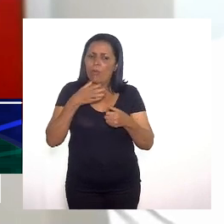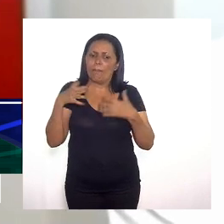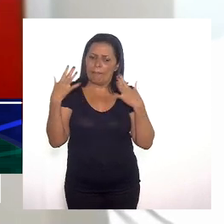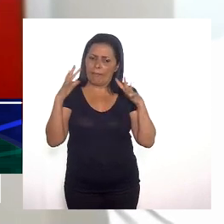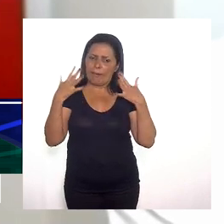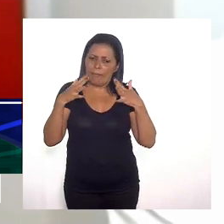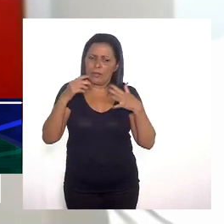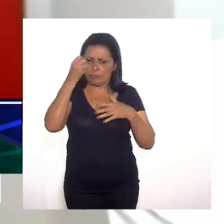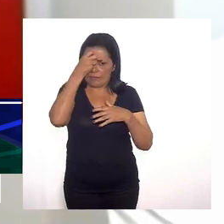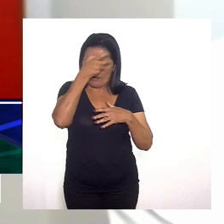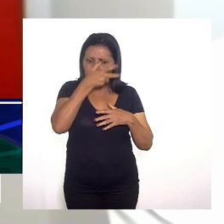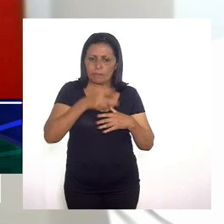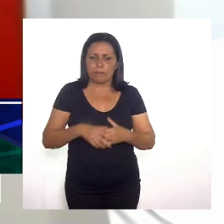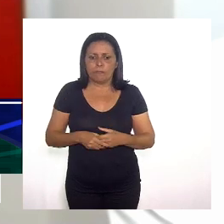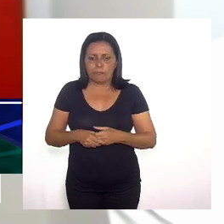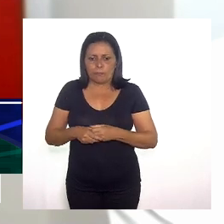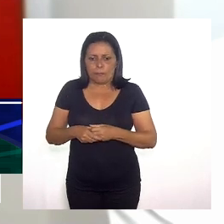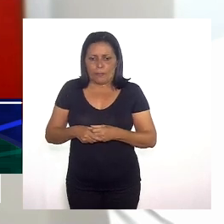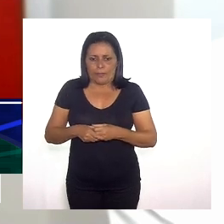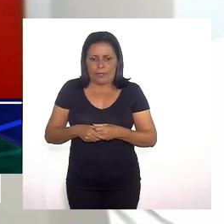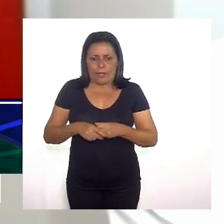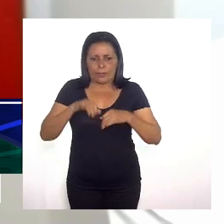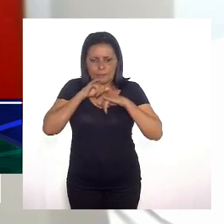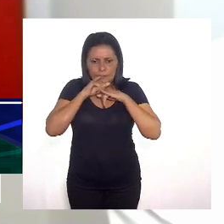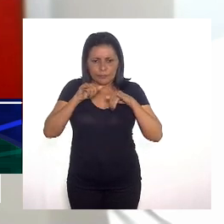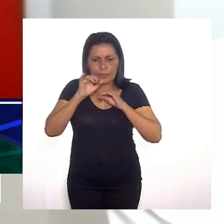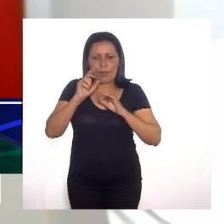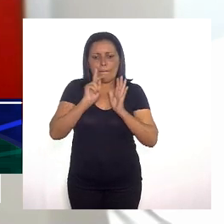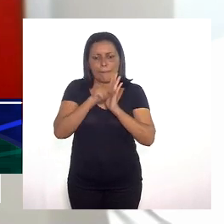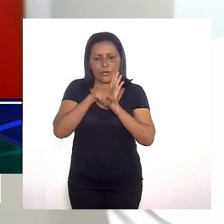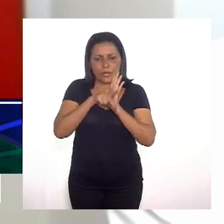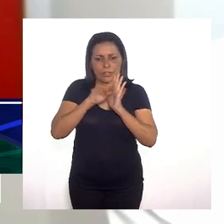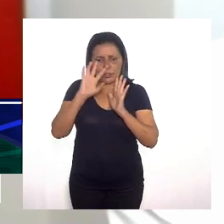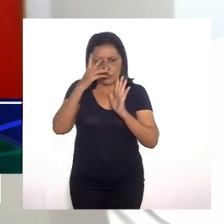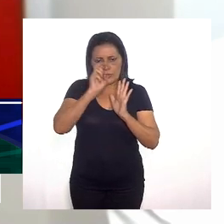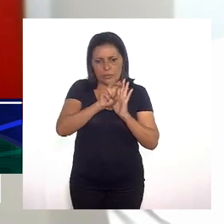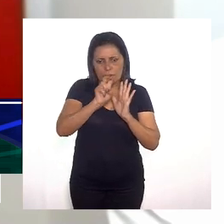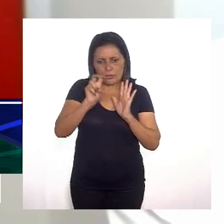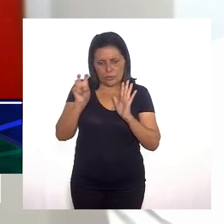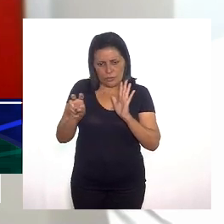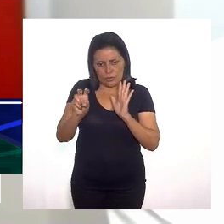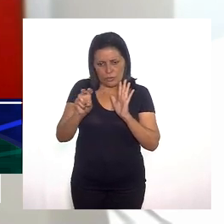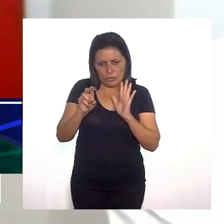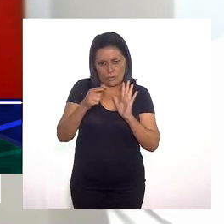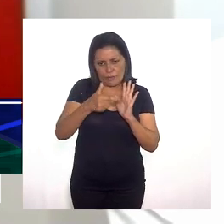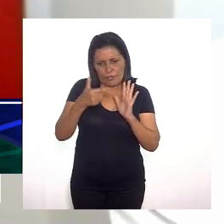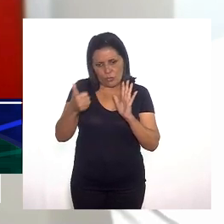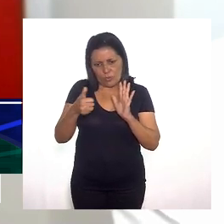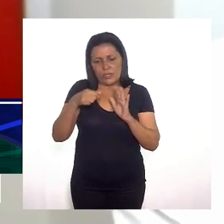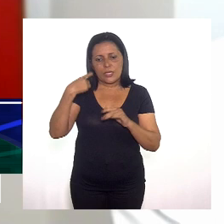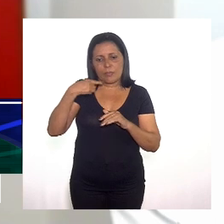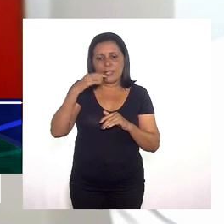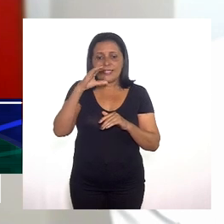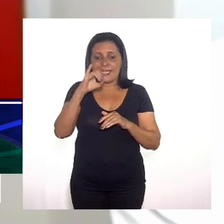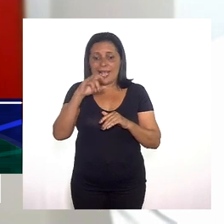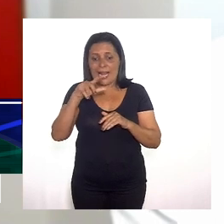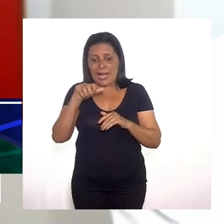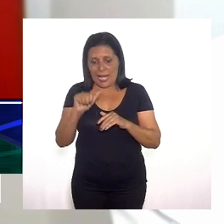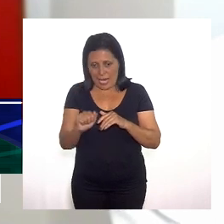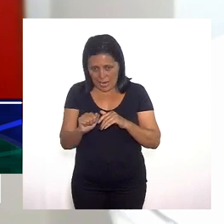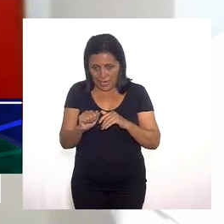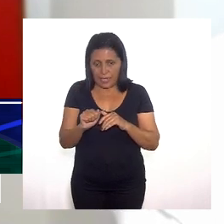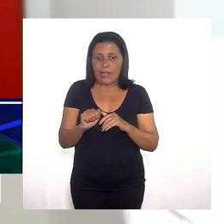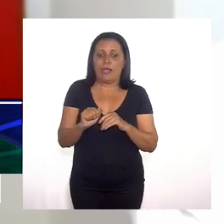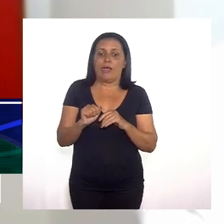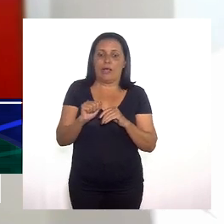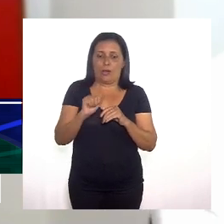André Português. Anuncio o projeto de resolução 555 de 2021, de autoria da deputada Célia Jordão, concede o título